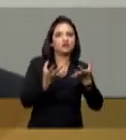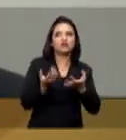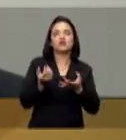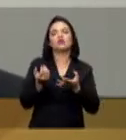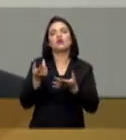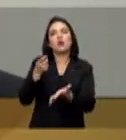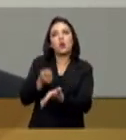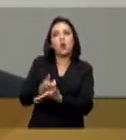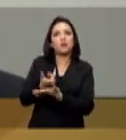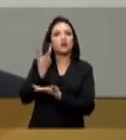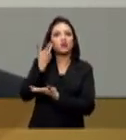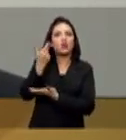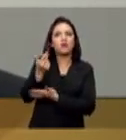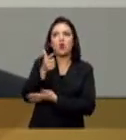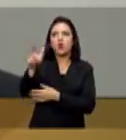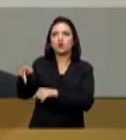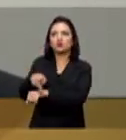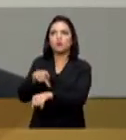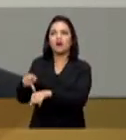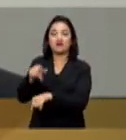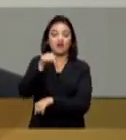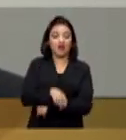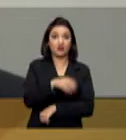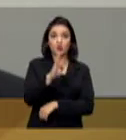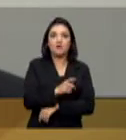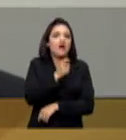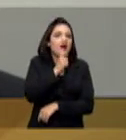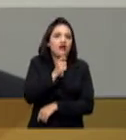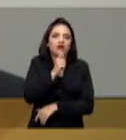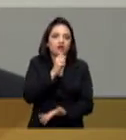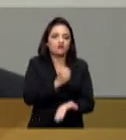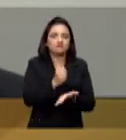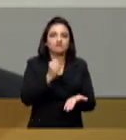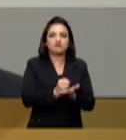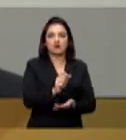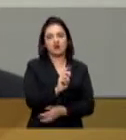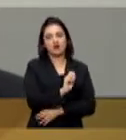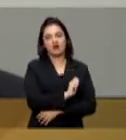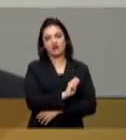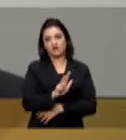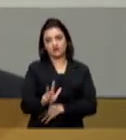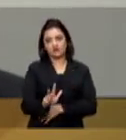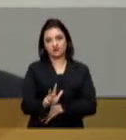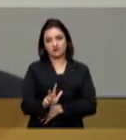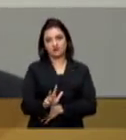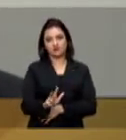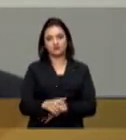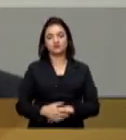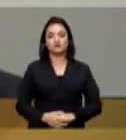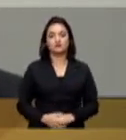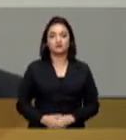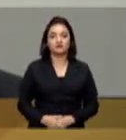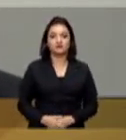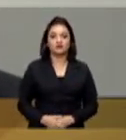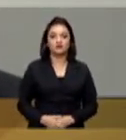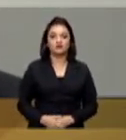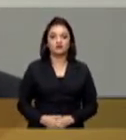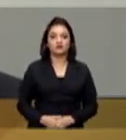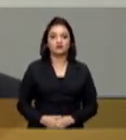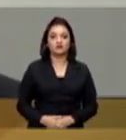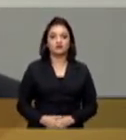países e proibidos no Brasil apenas por ainda não terem registro na agência nacional competente, no caso